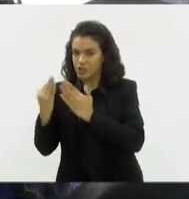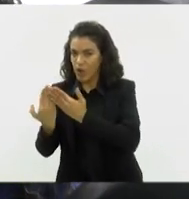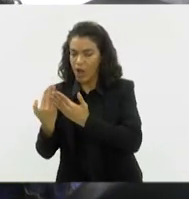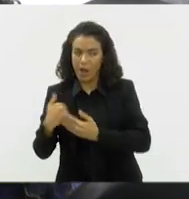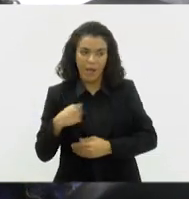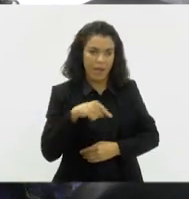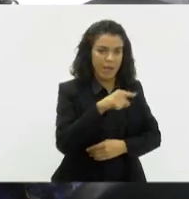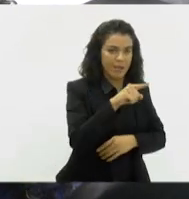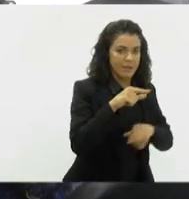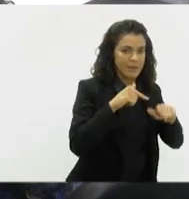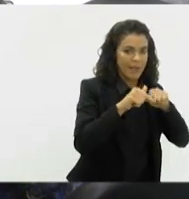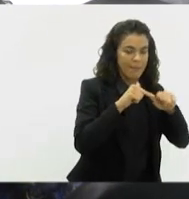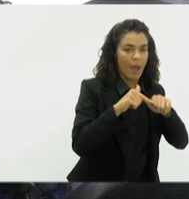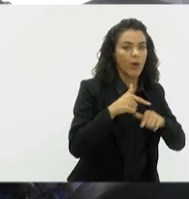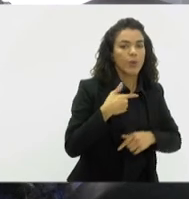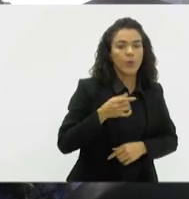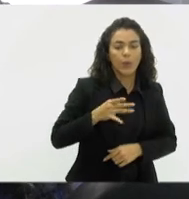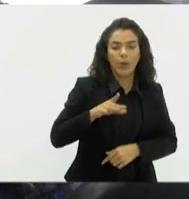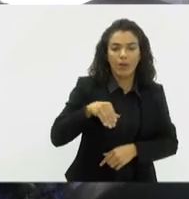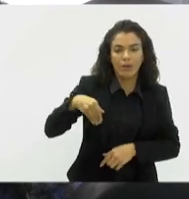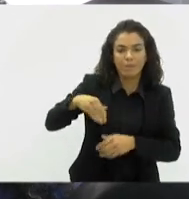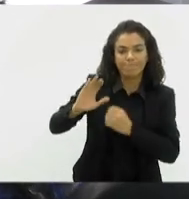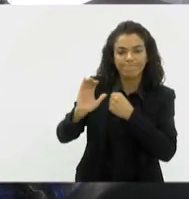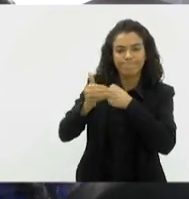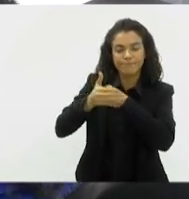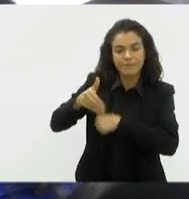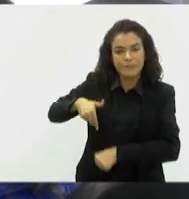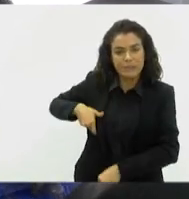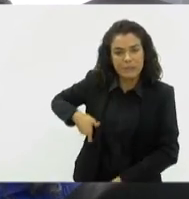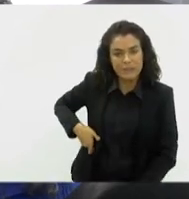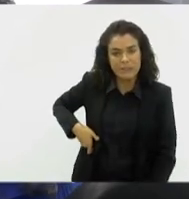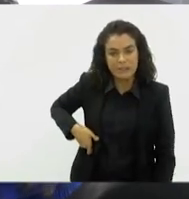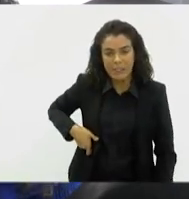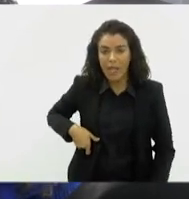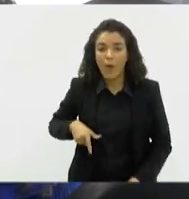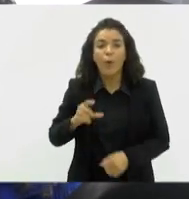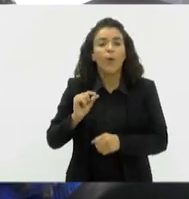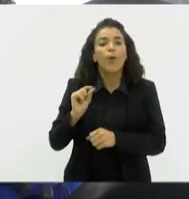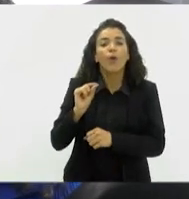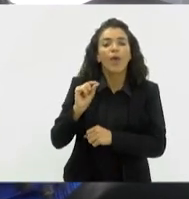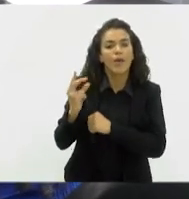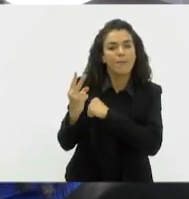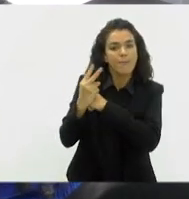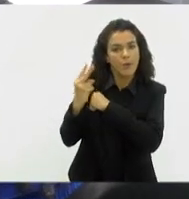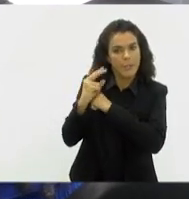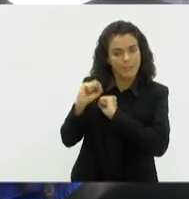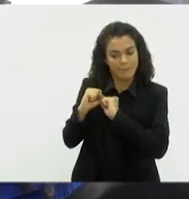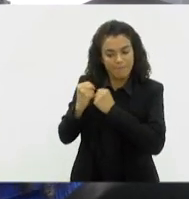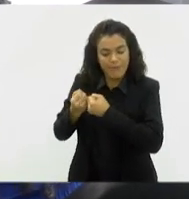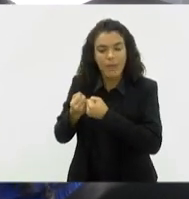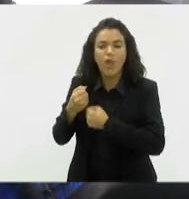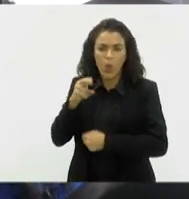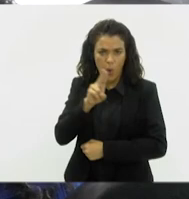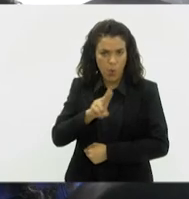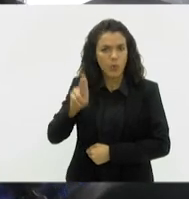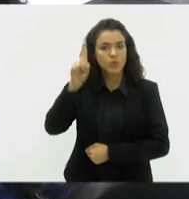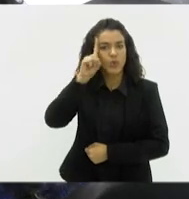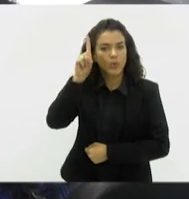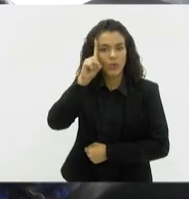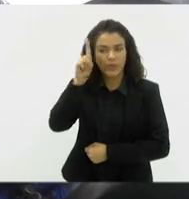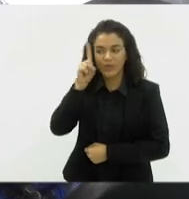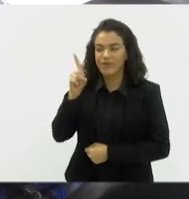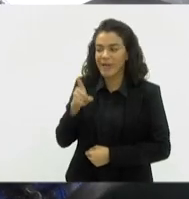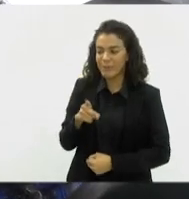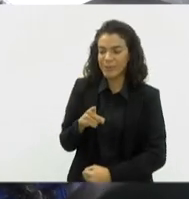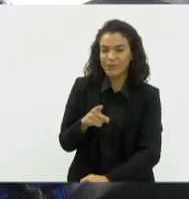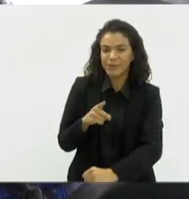voltar com uma arma que foi do avô. Ele achava que era uma maneira dele se defender, como eu acho também. Eu utilizo arma de fogo todos os dias.